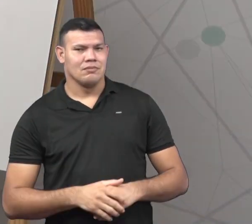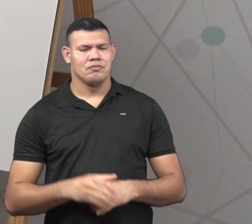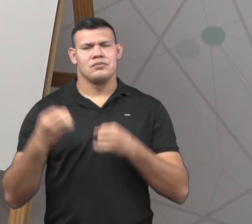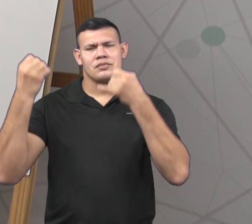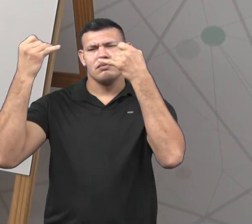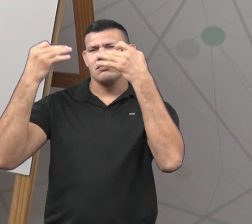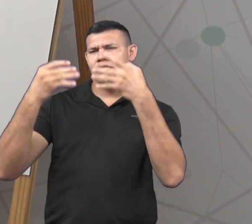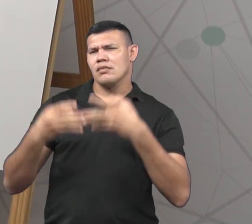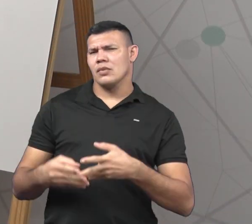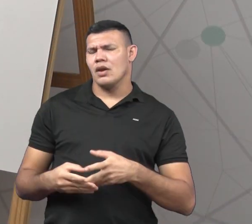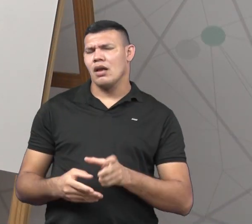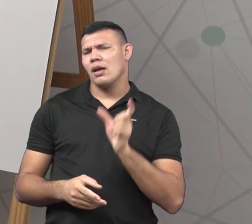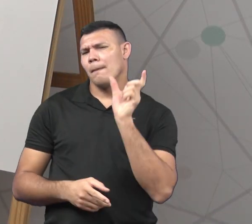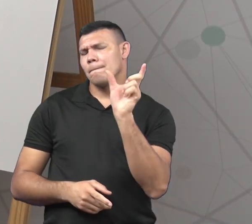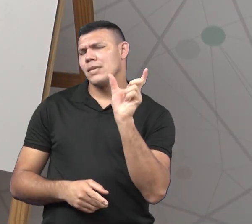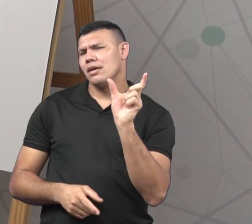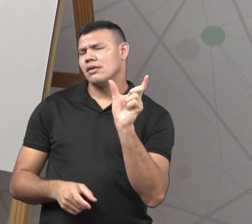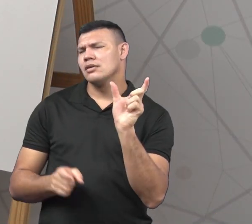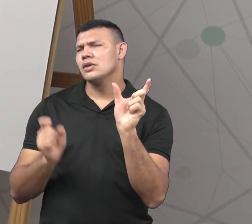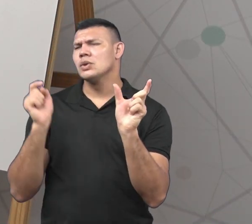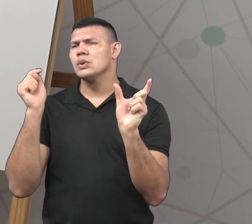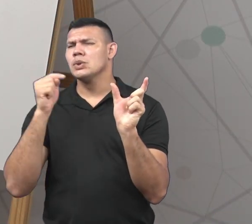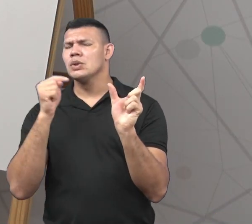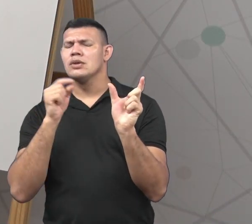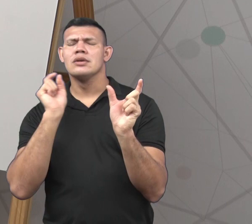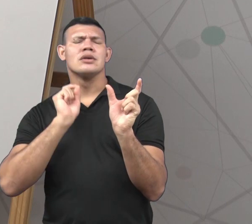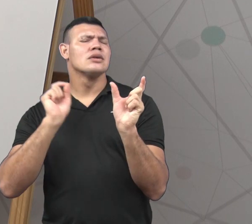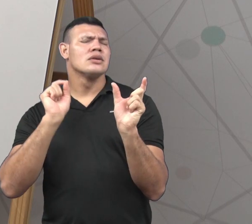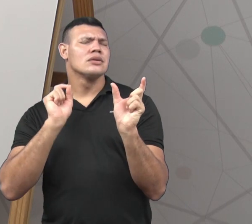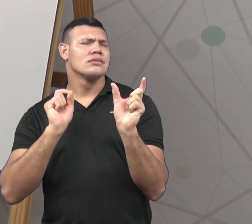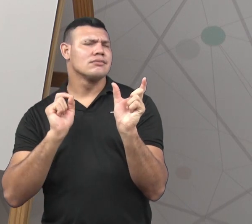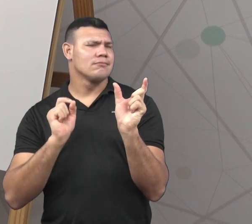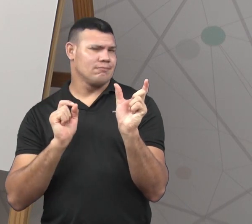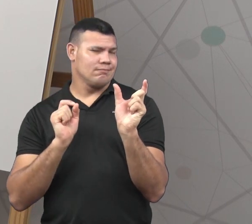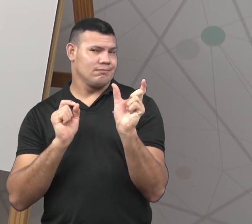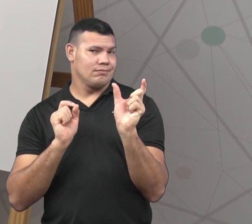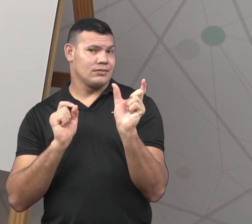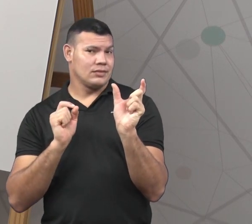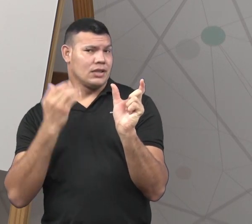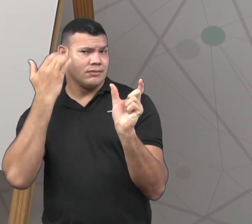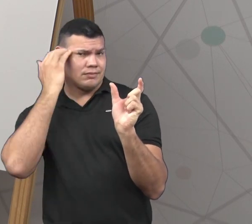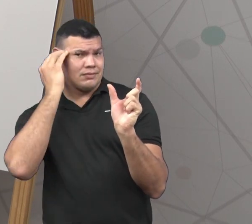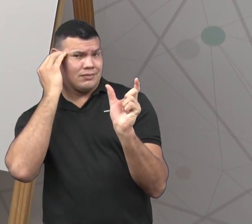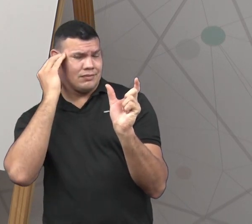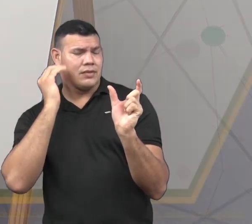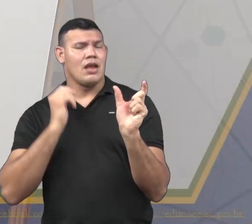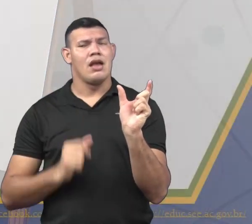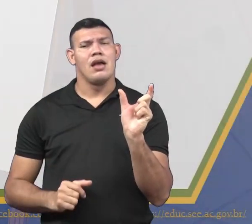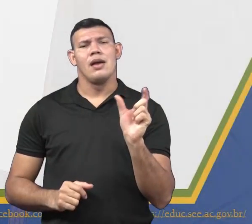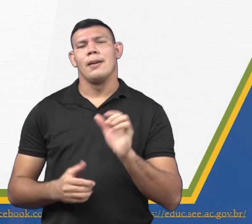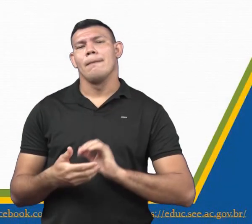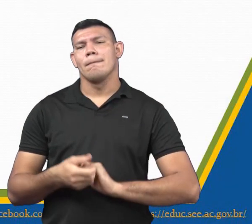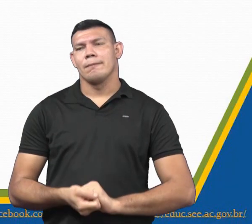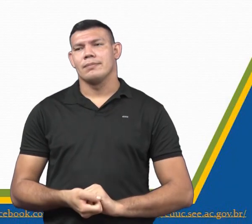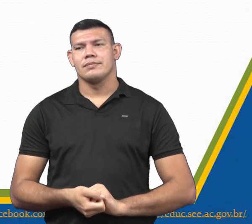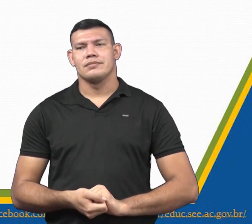essa palavra e a gente vai voltar aqui para poder a gente entender um pouco mais, tá bom? Vamos aí acompanhando na telinha.